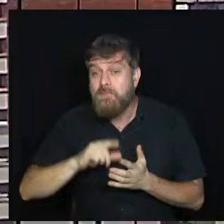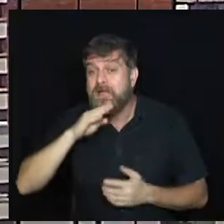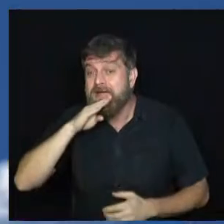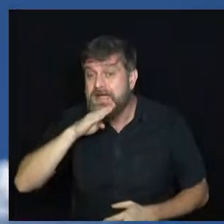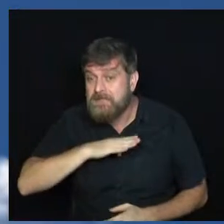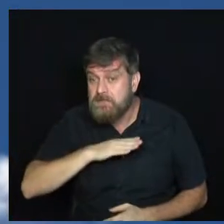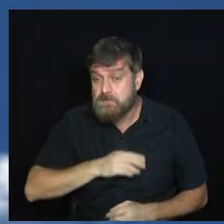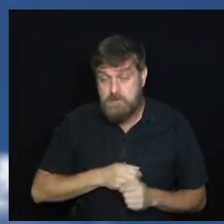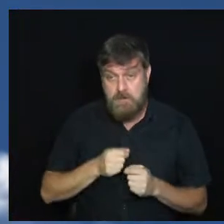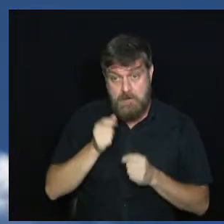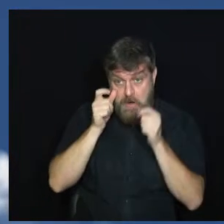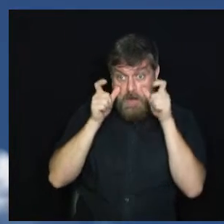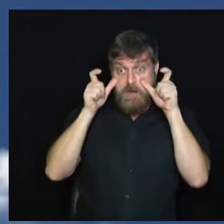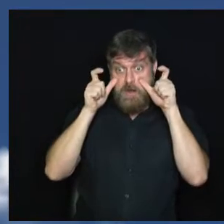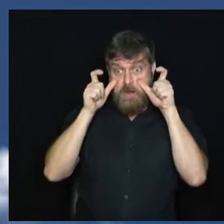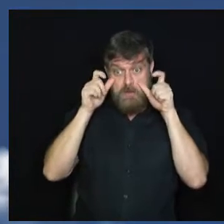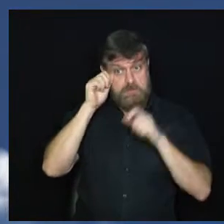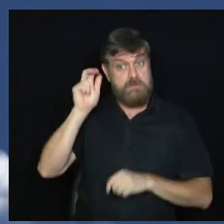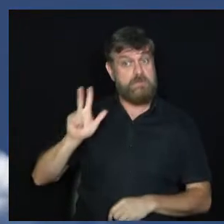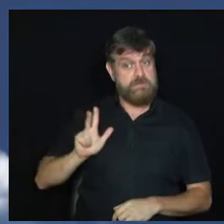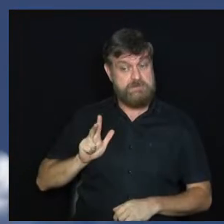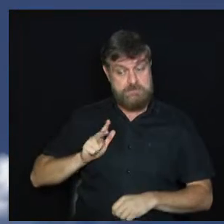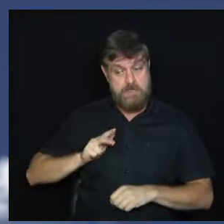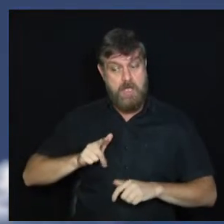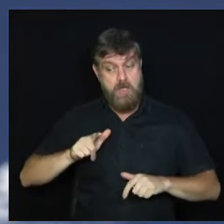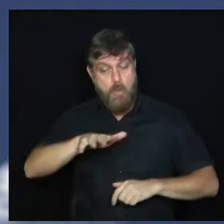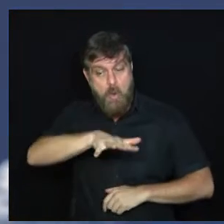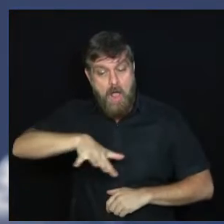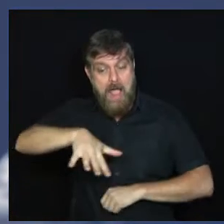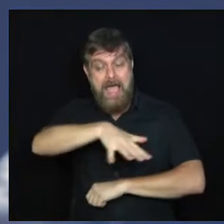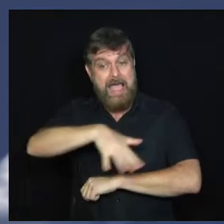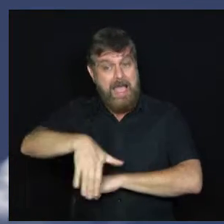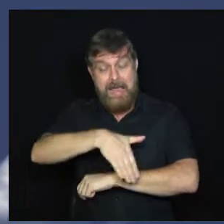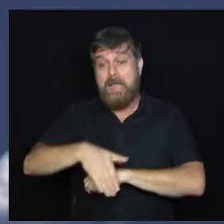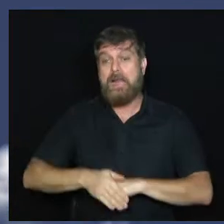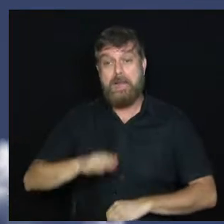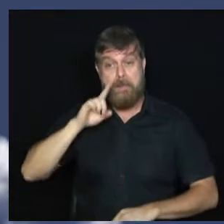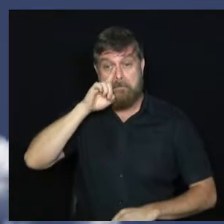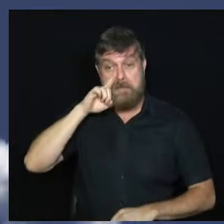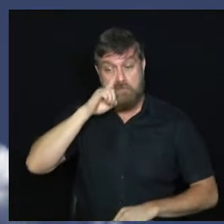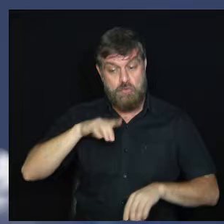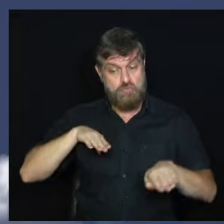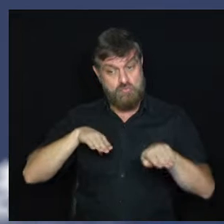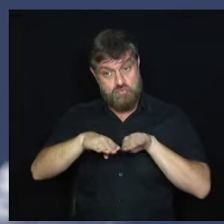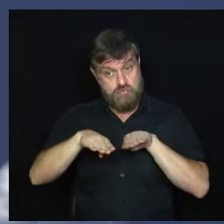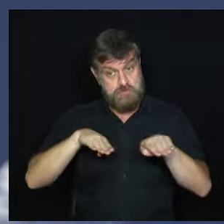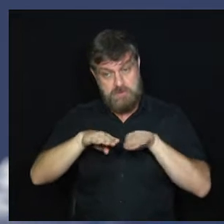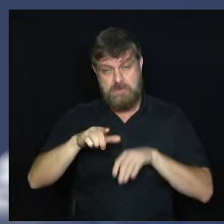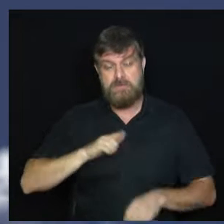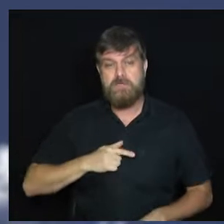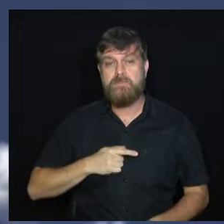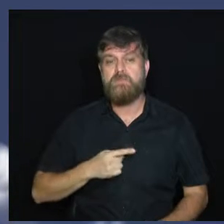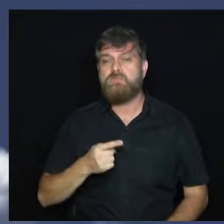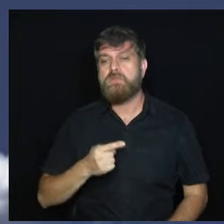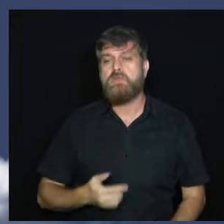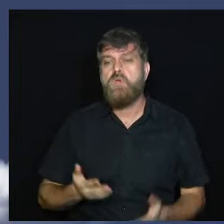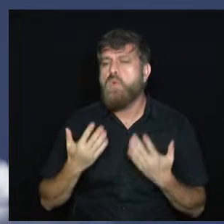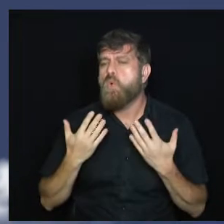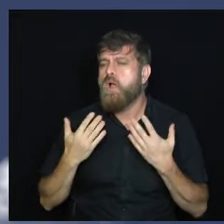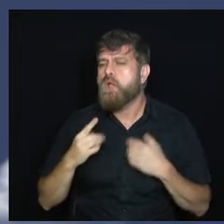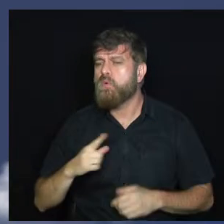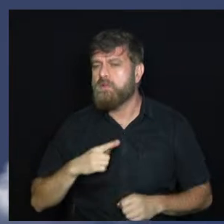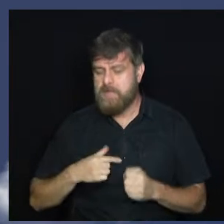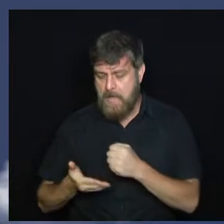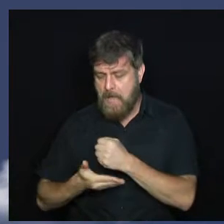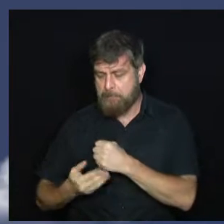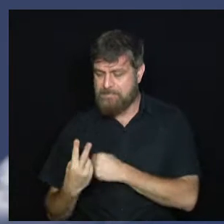Então, atenção, você que mora em área de risco ou que precisa estar no trânsito. Sobre as temperaturas, já está aí na sua tela,